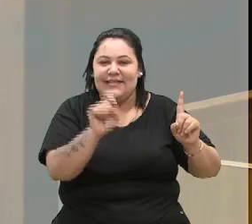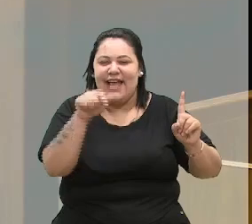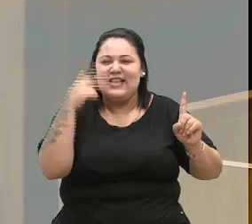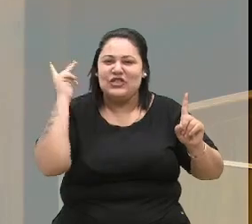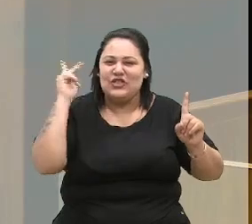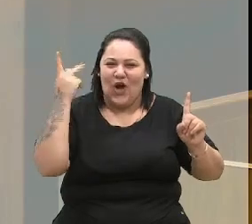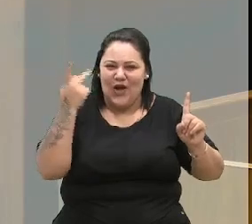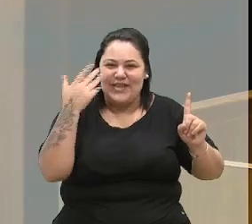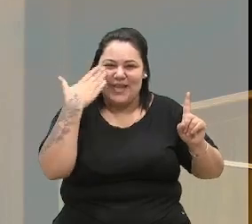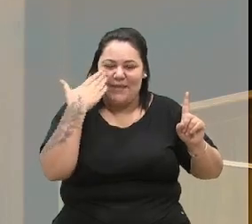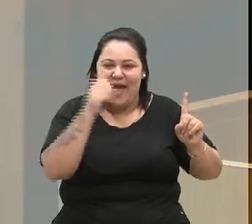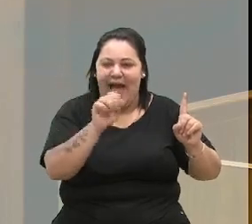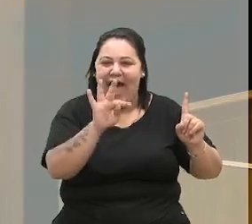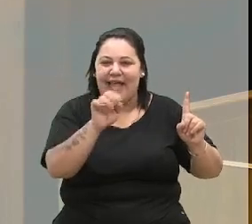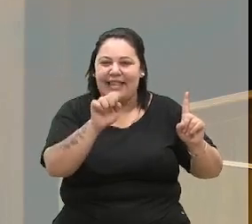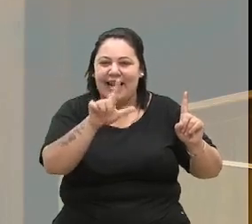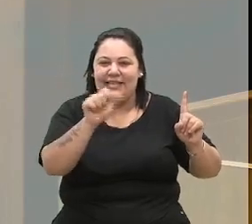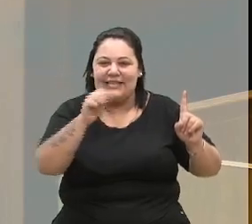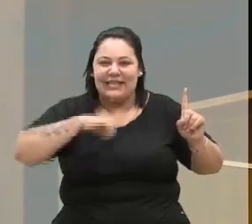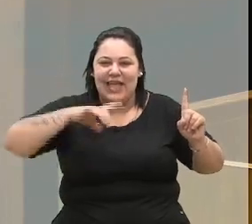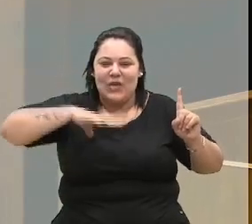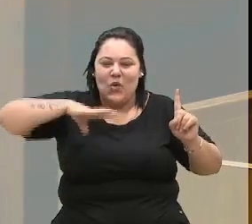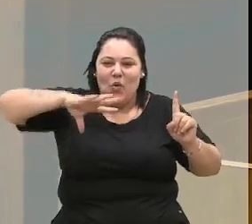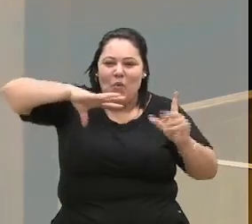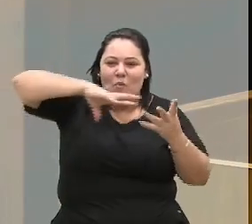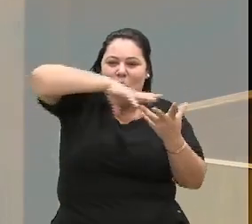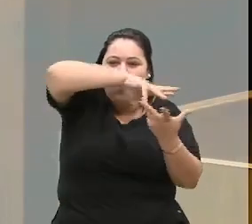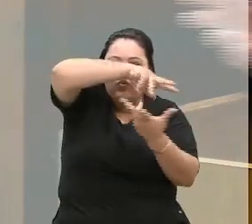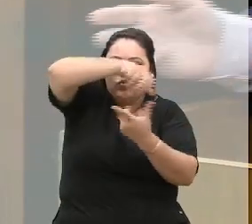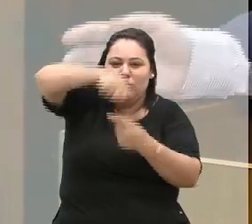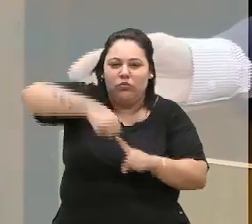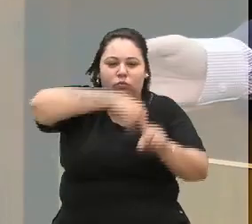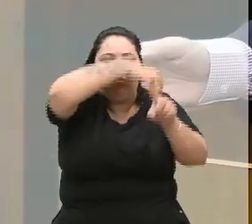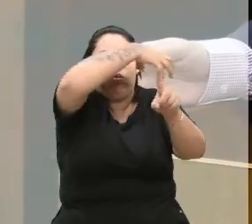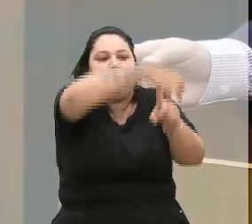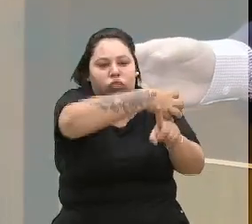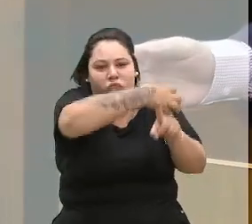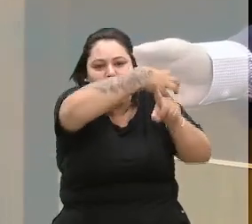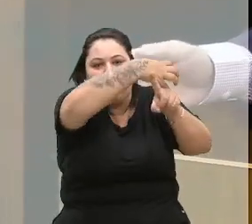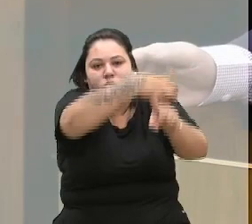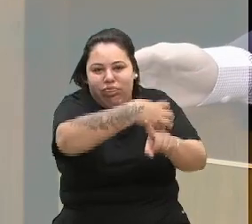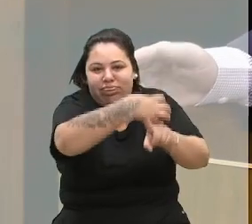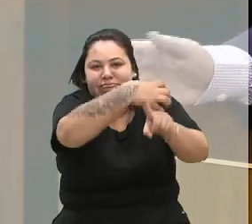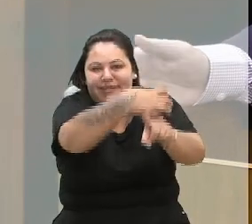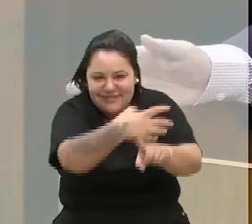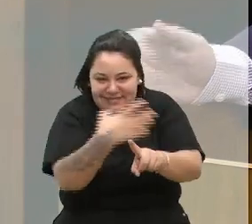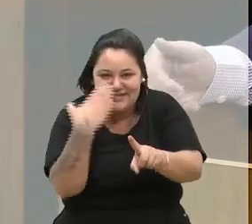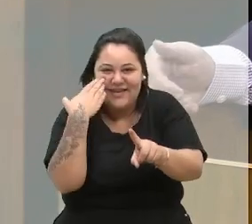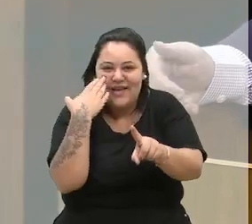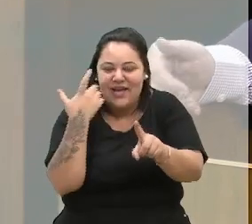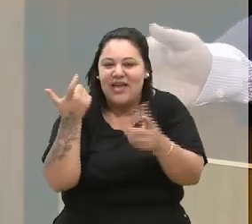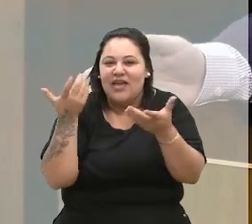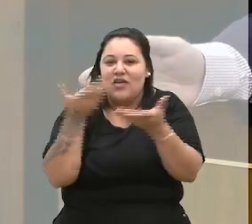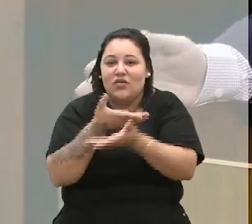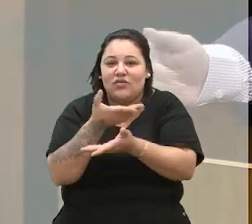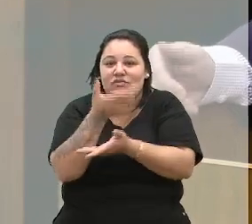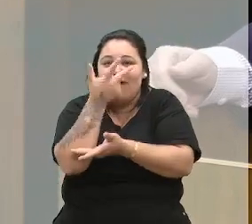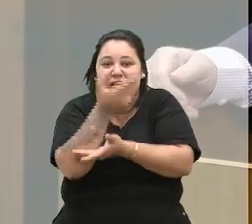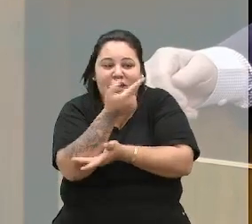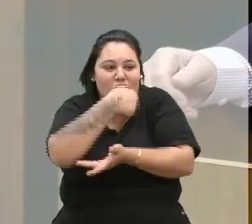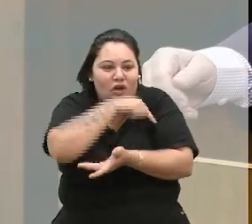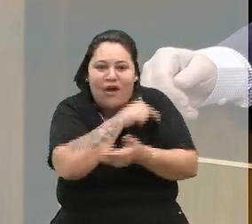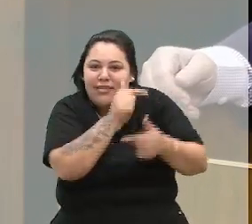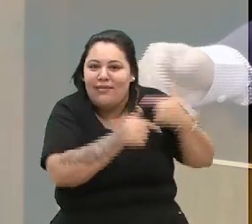Atlas é o que carrega o peso do mundo nas costas. E hoje me parece que nós, trabalhadores,